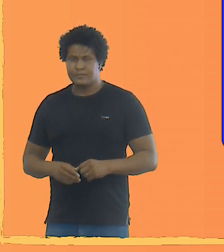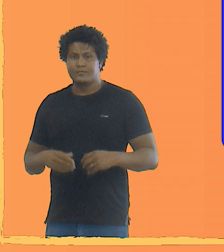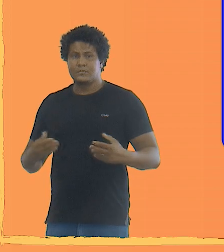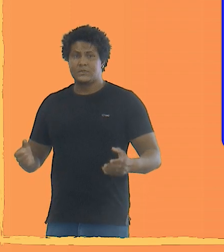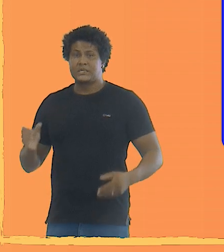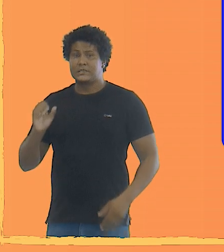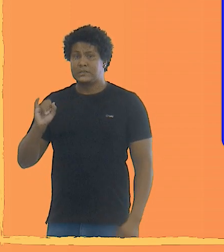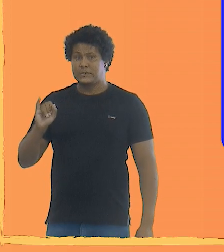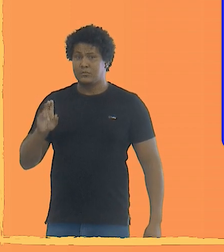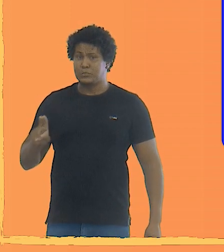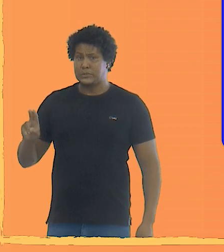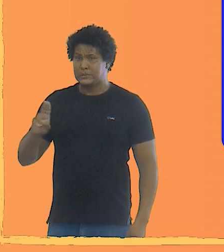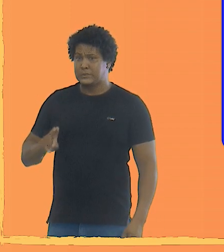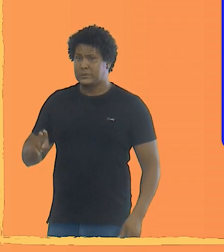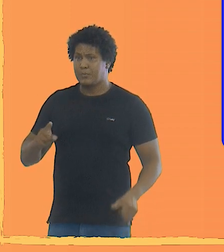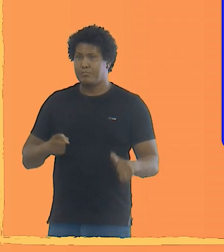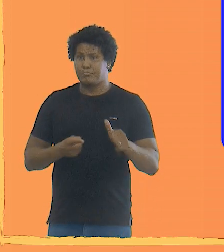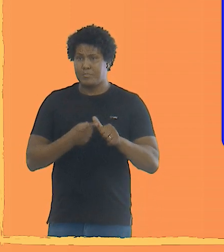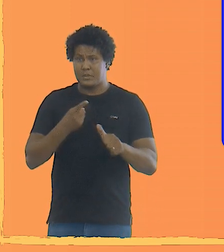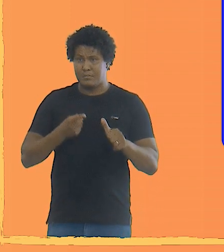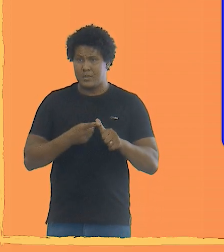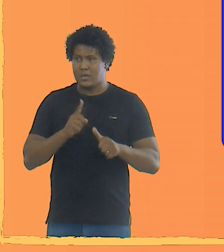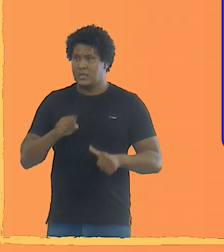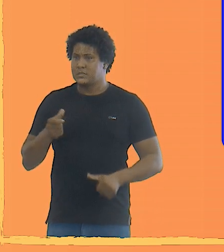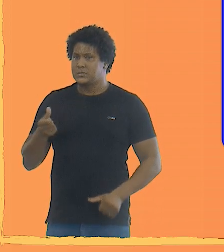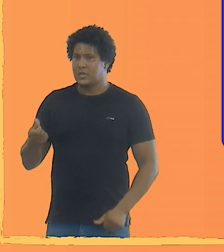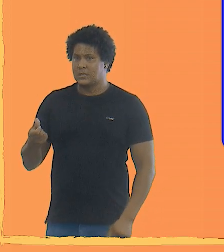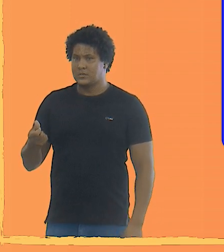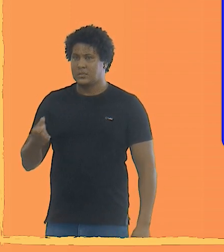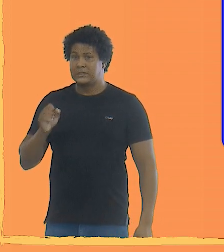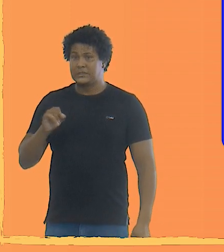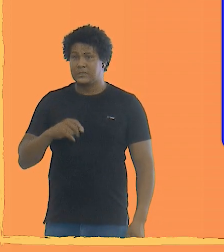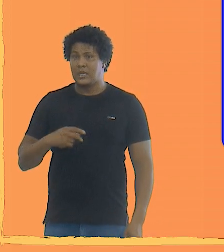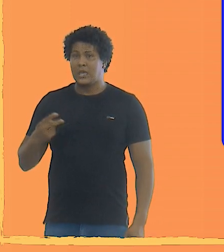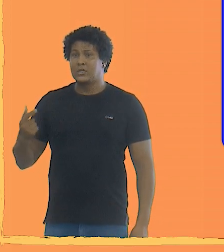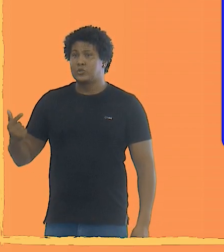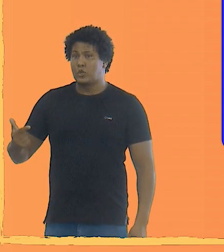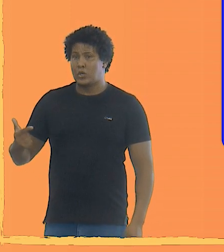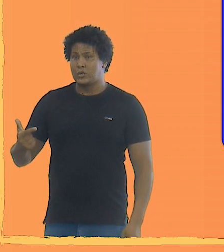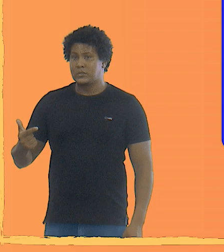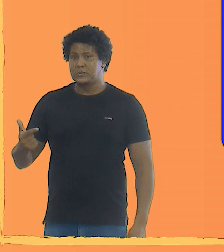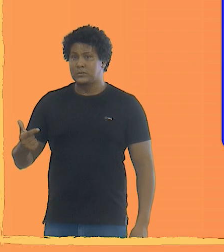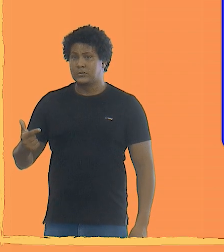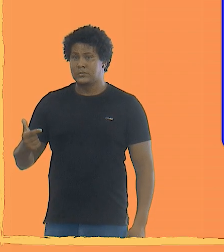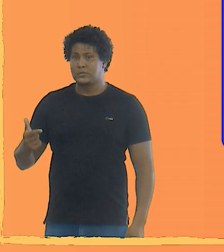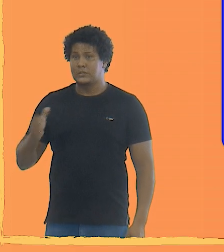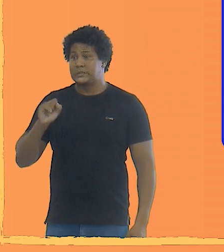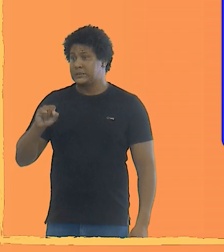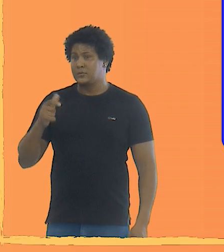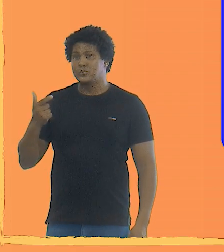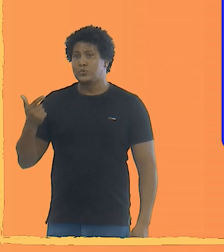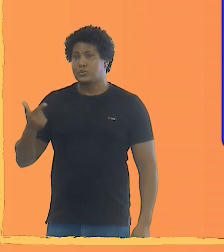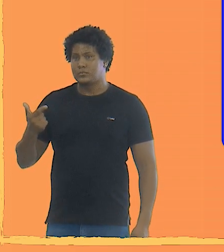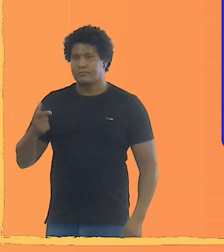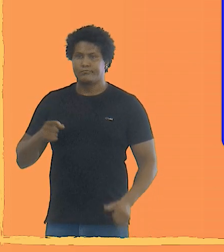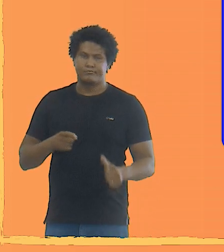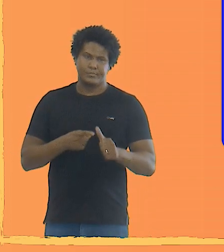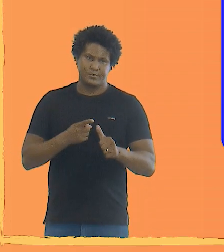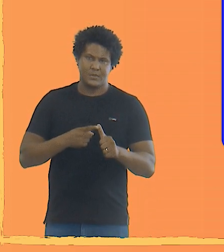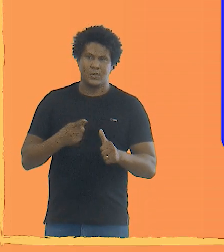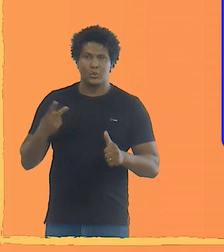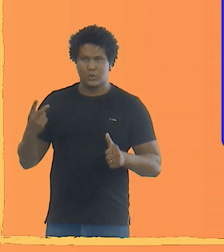primeira engrenagem, 6 possibilidades. Se eu usar a segunda engrenagem, se eu usar a primeira engrenagem, 2,